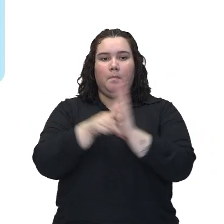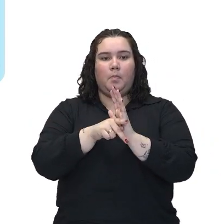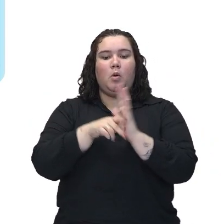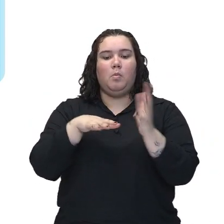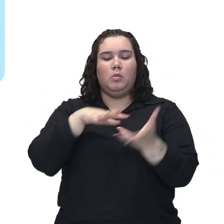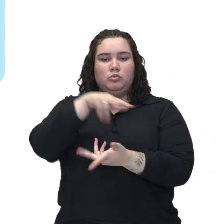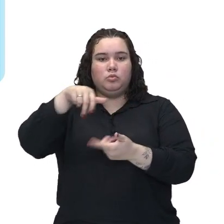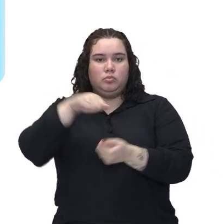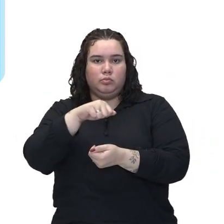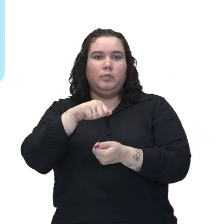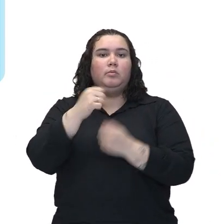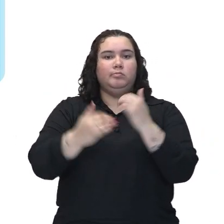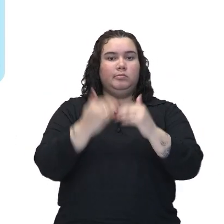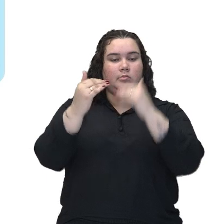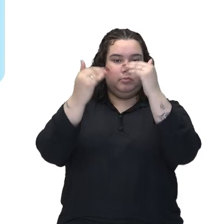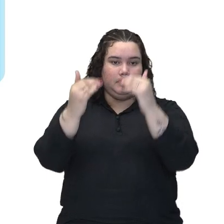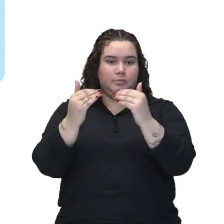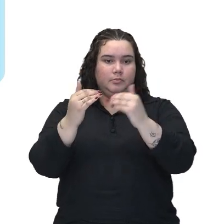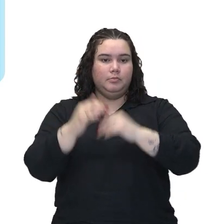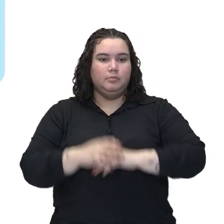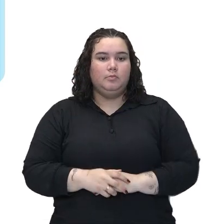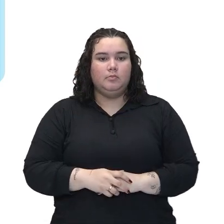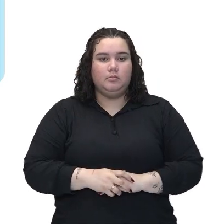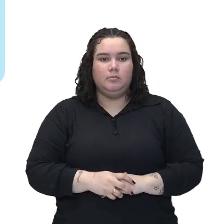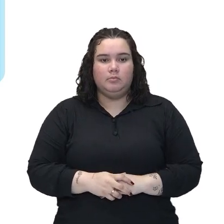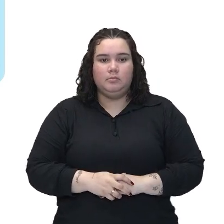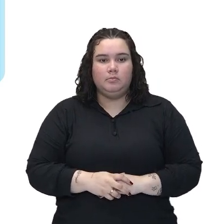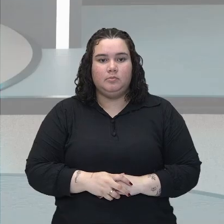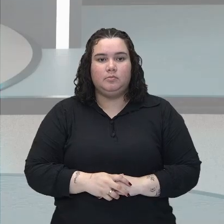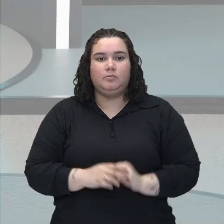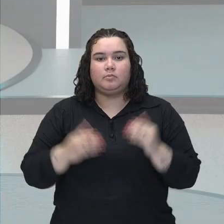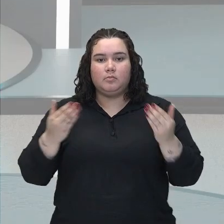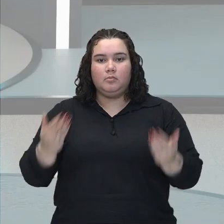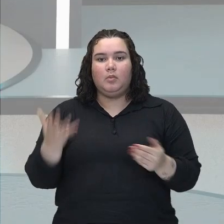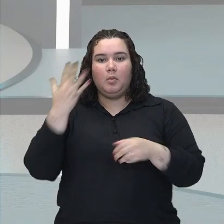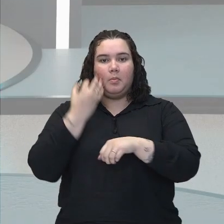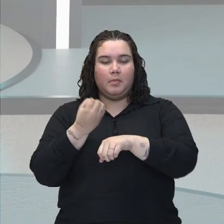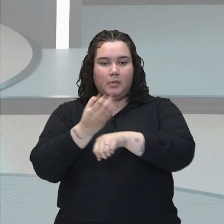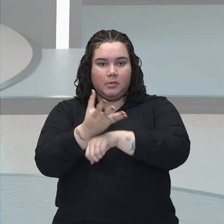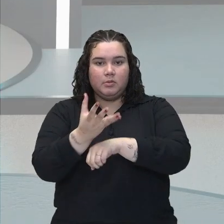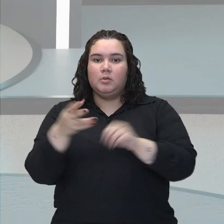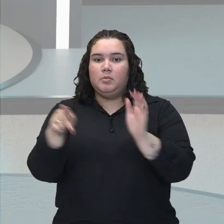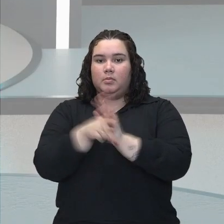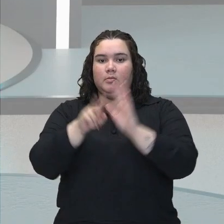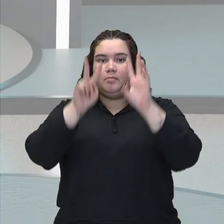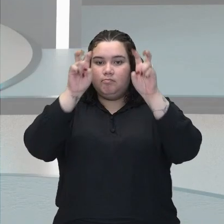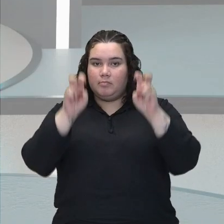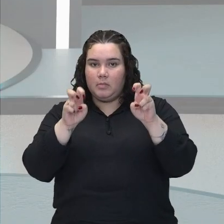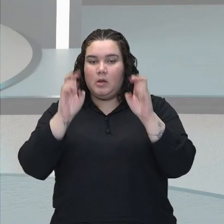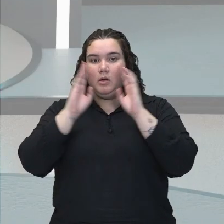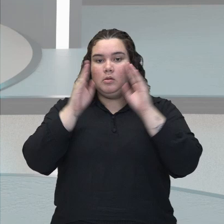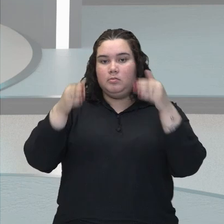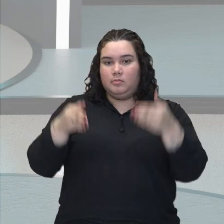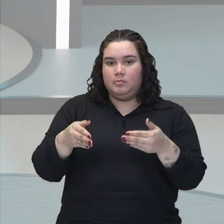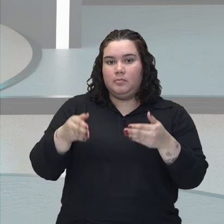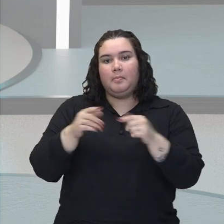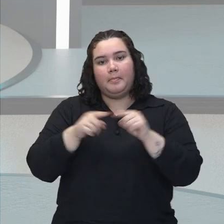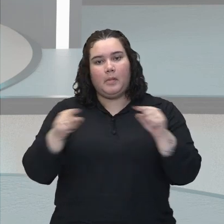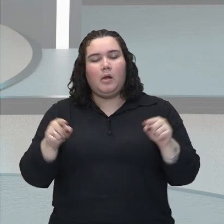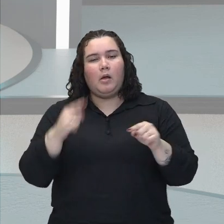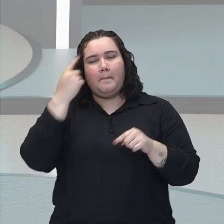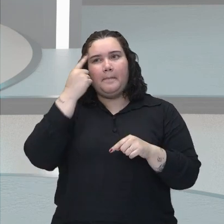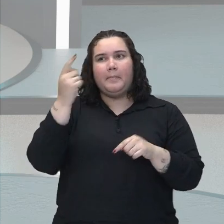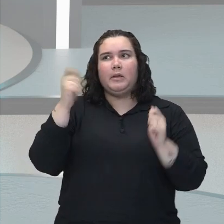né, aqui nesse finalzinho para fazer essa divulgação de um podcast com essa temática muito específica. Ajuda a gente a pensar um pouquinho sobre